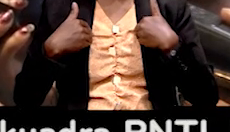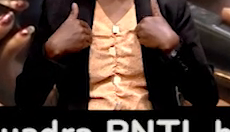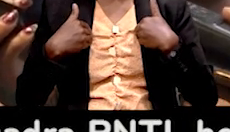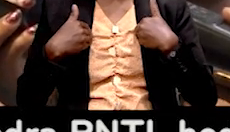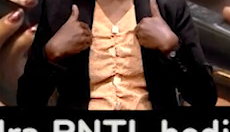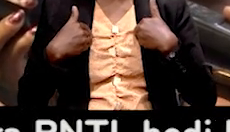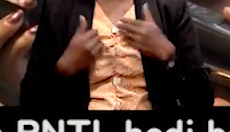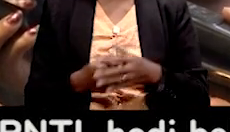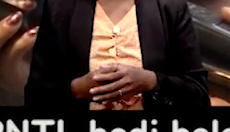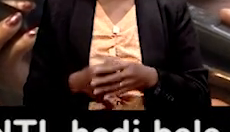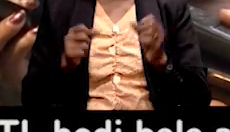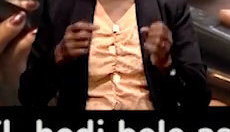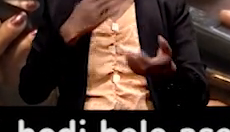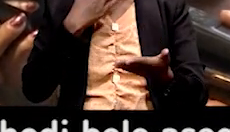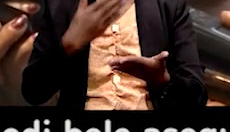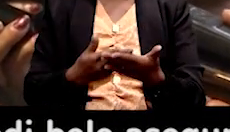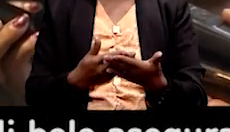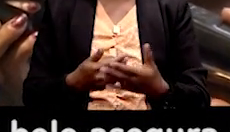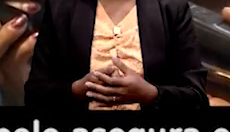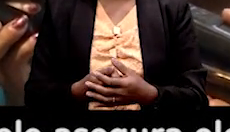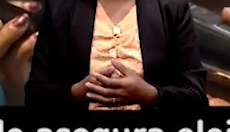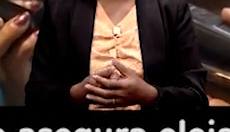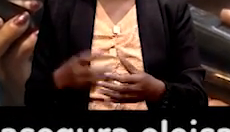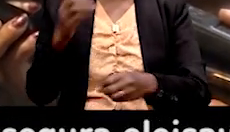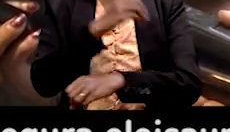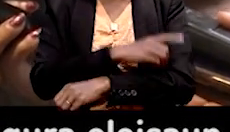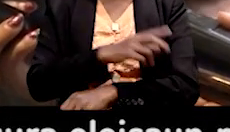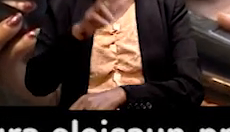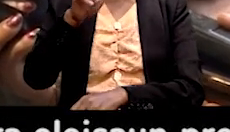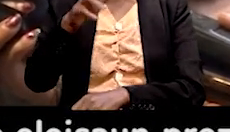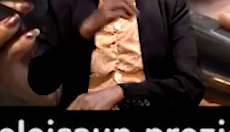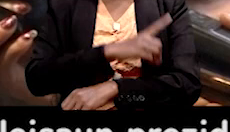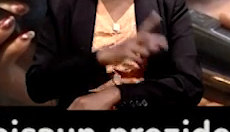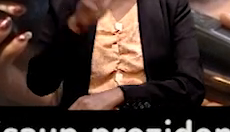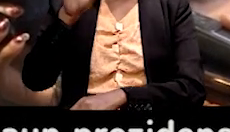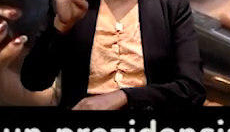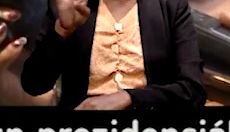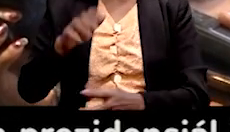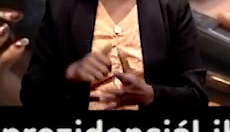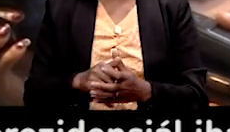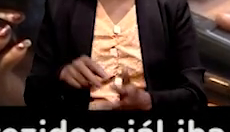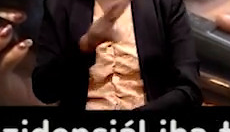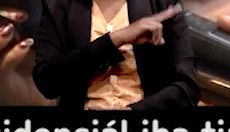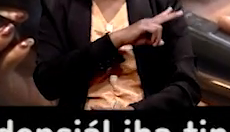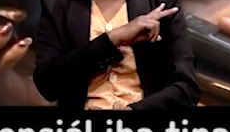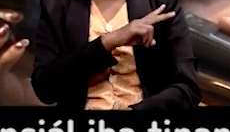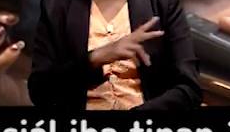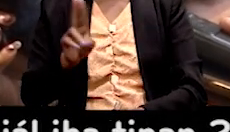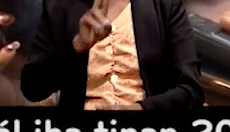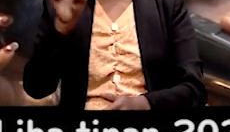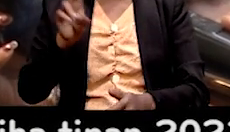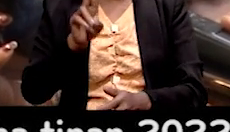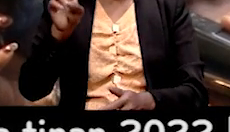suhu dan bem apropriado, entre loron tolu ga loron hati dan sane. Então, vacina ser bem utiliza né, e ba